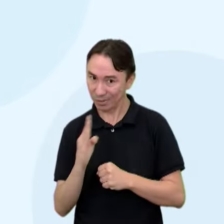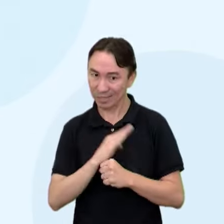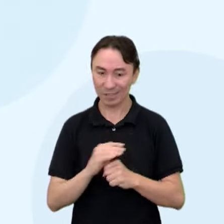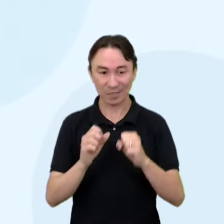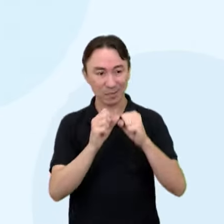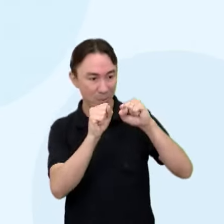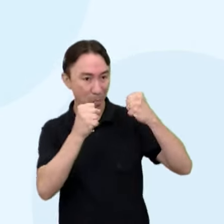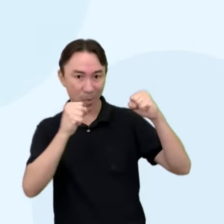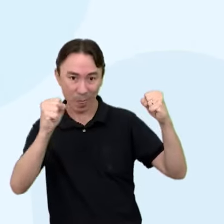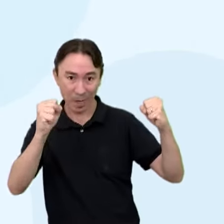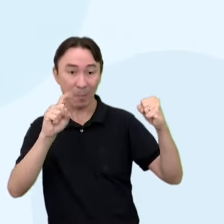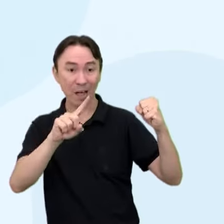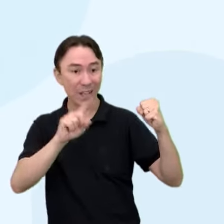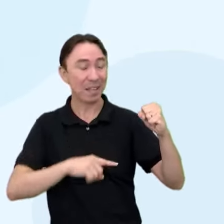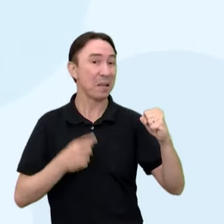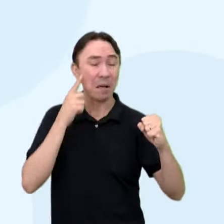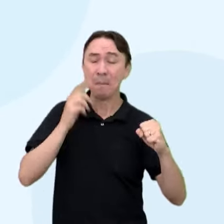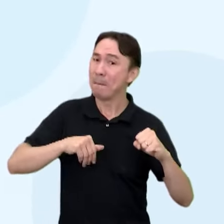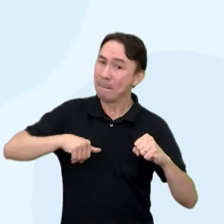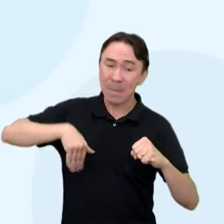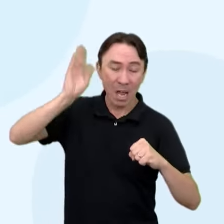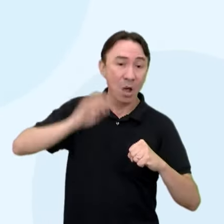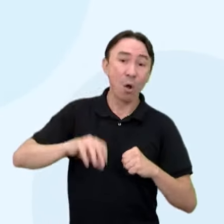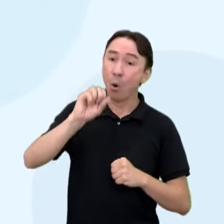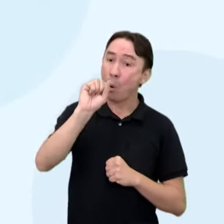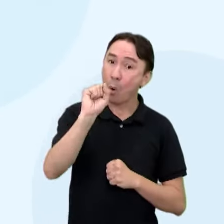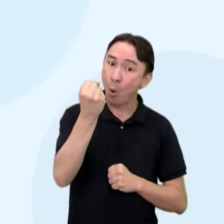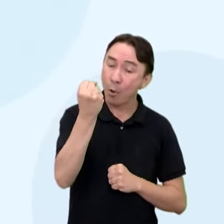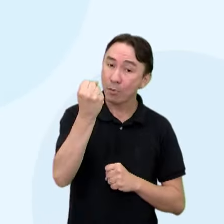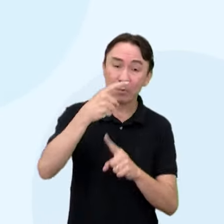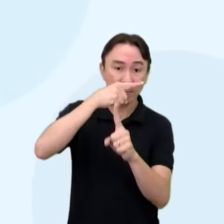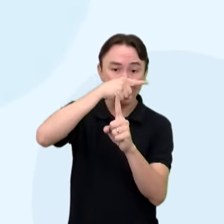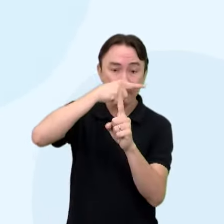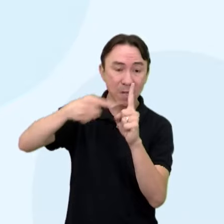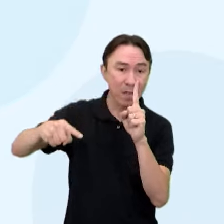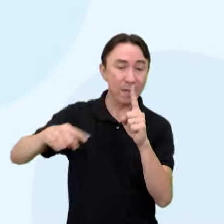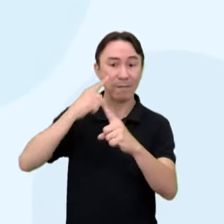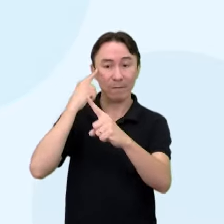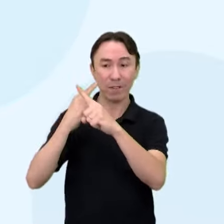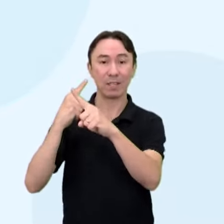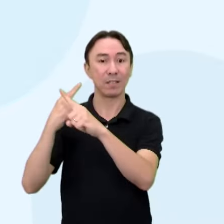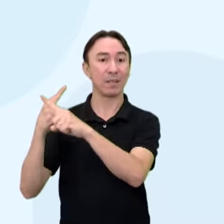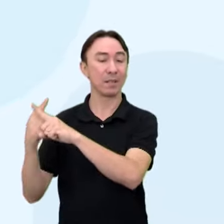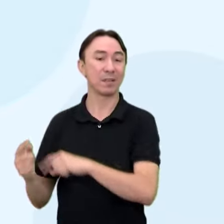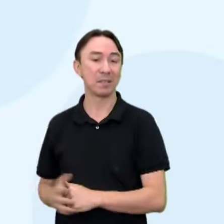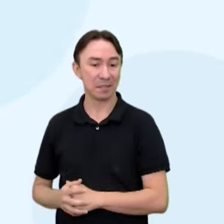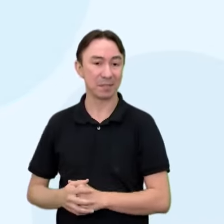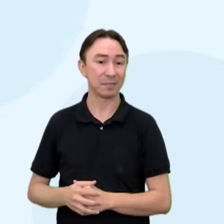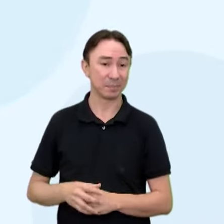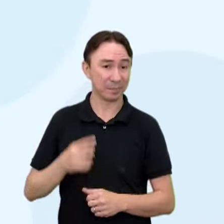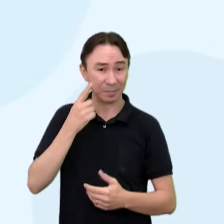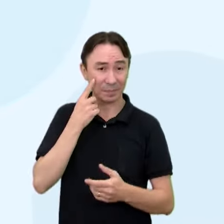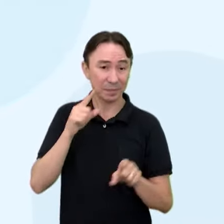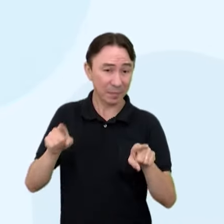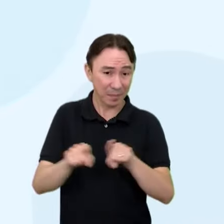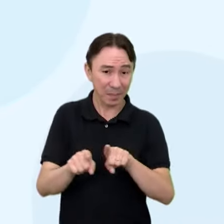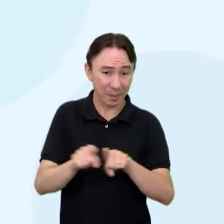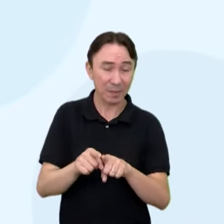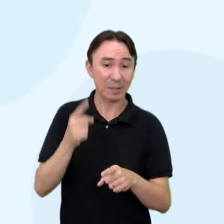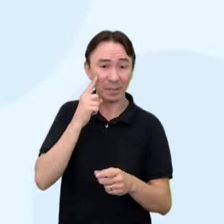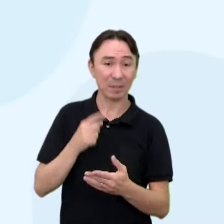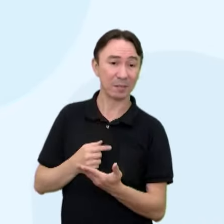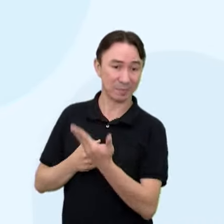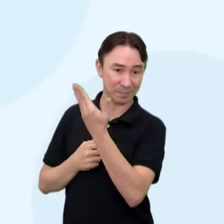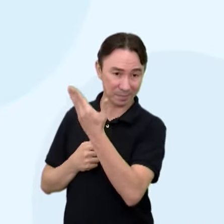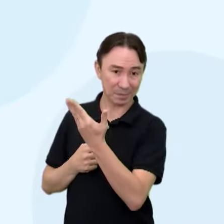para vocês terem uma ideia aí, tá certo? E aí ela faz aí zonas de convergências aí com a placa norte-americana, principalmente, que também